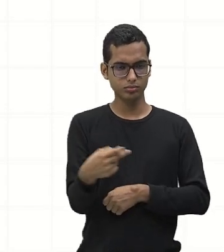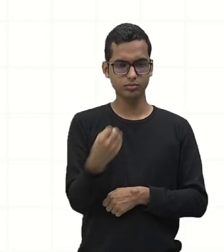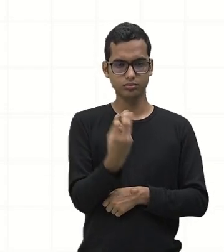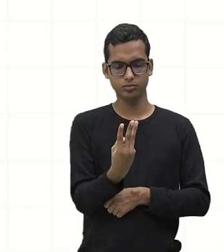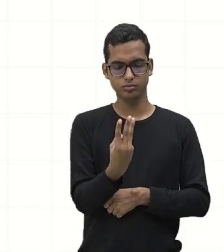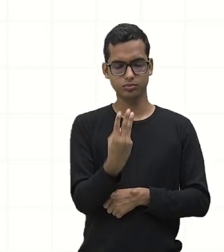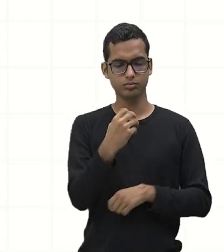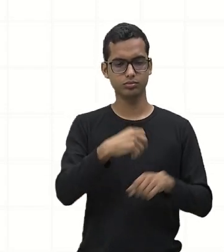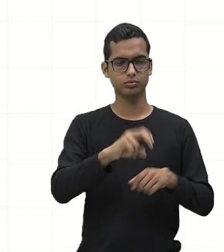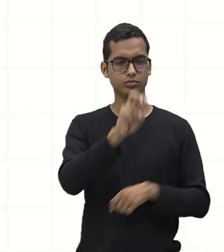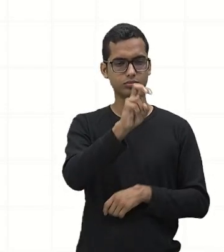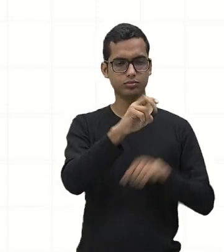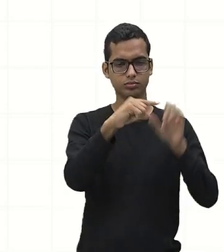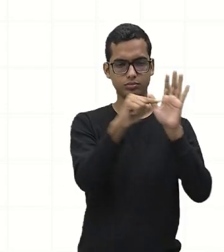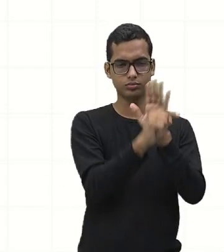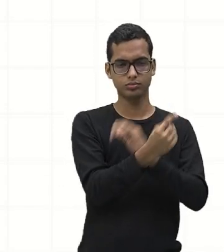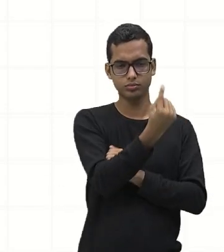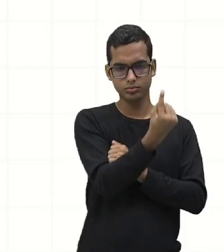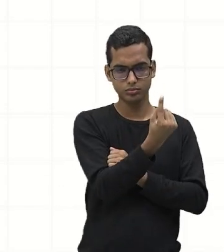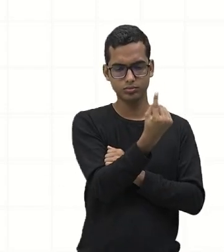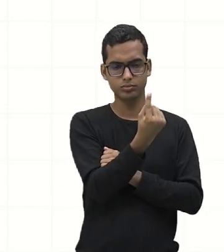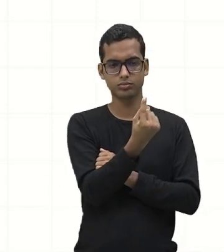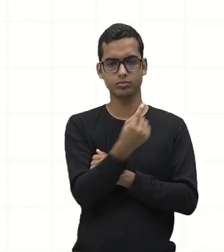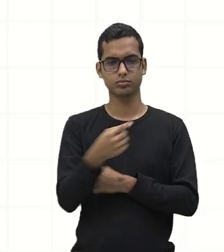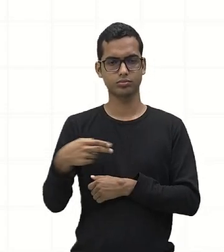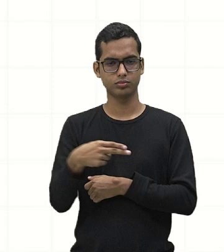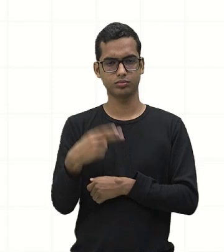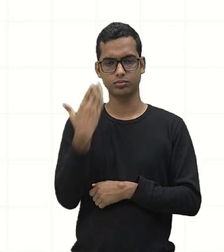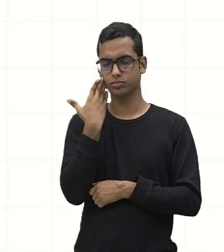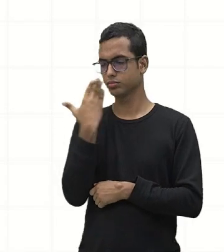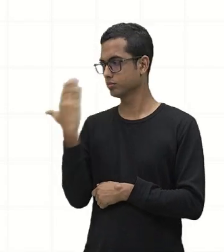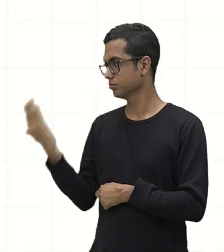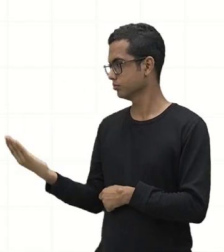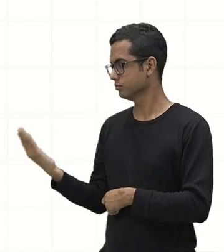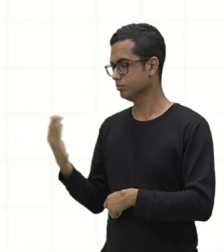3. Subtraímos os expoentes.